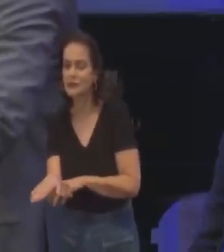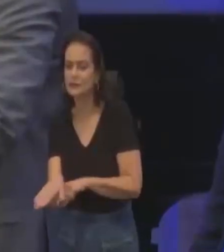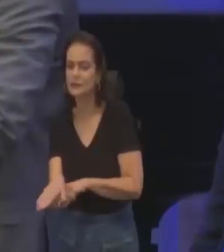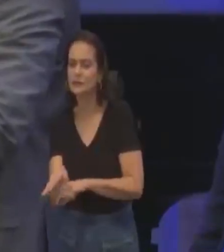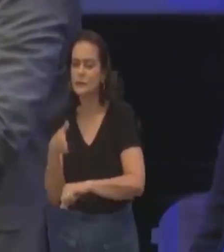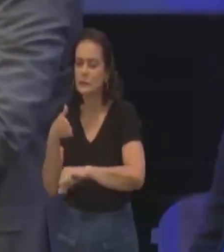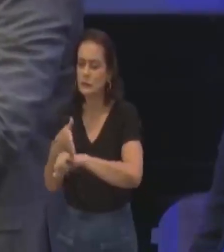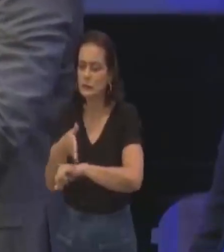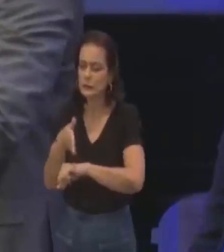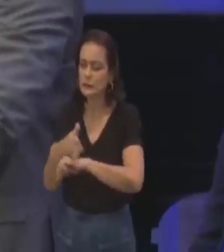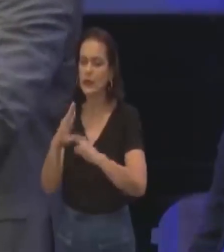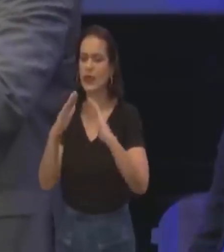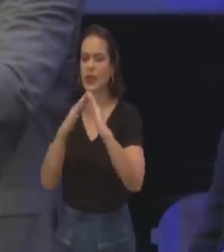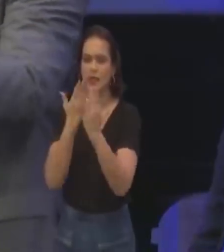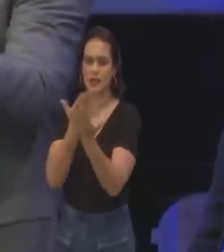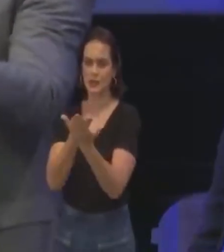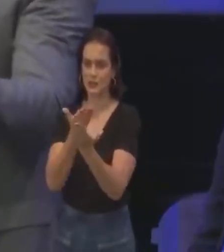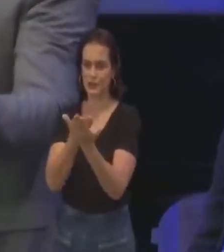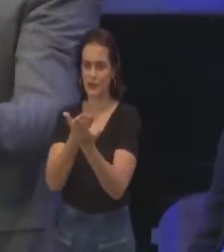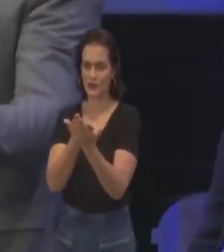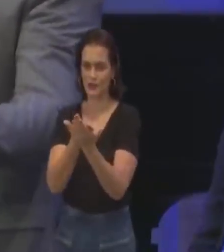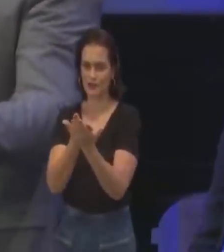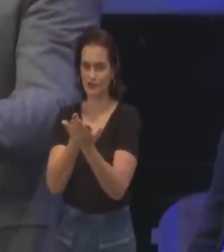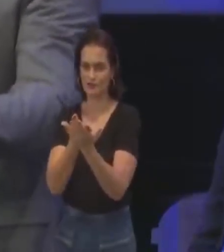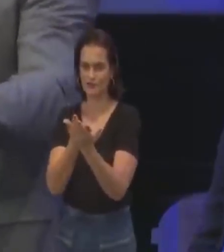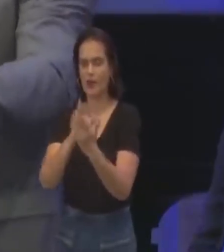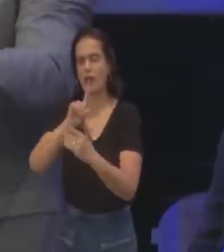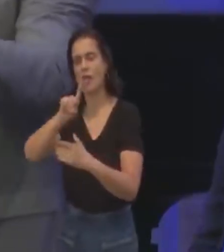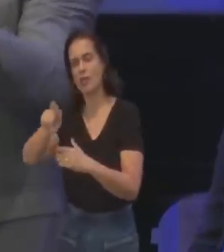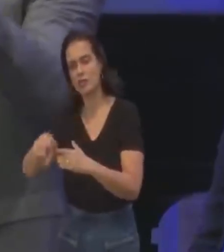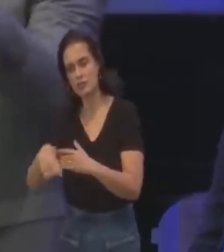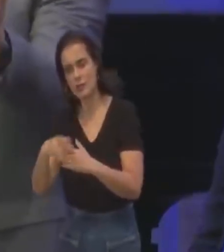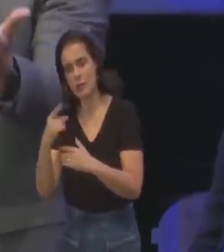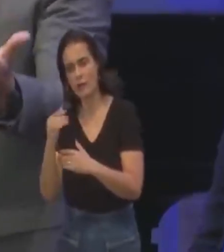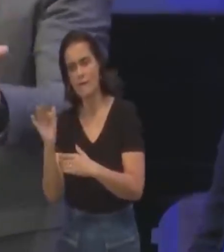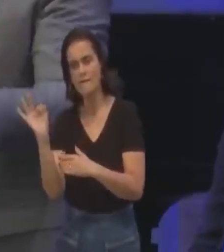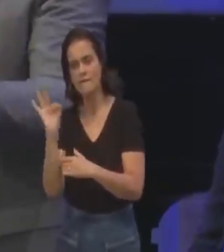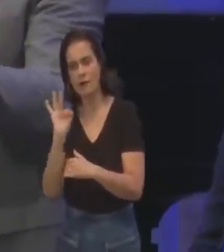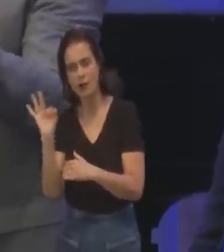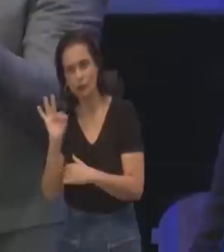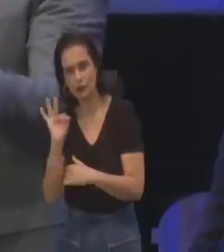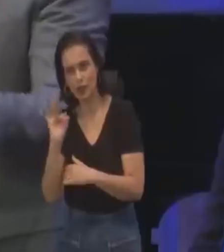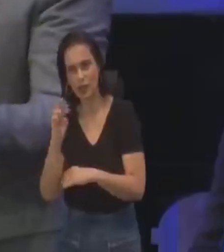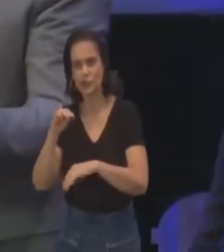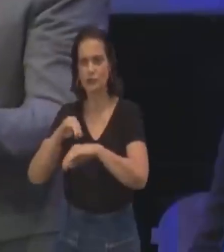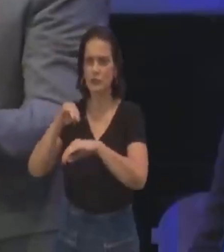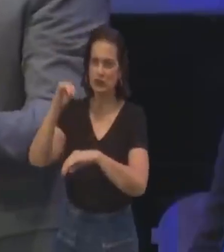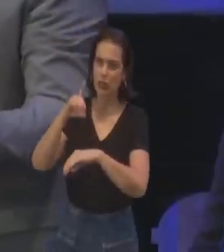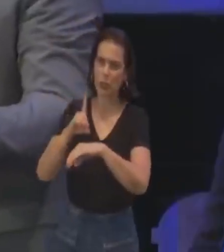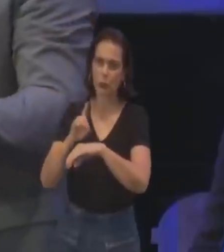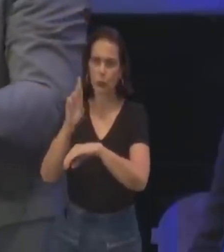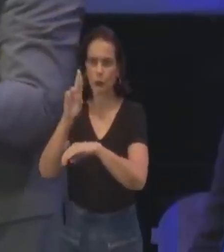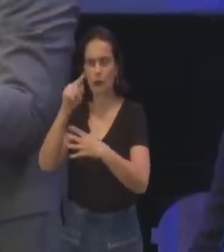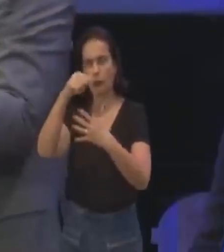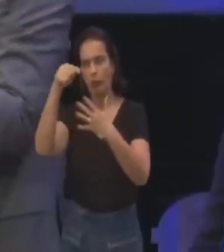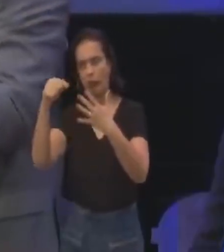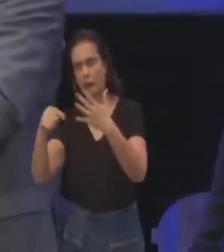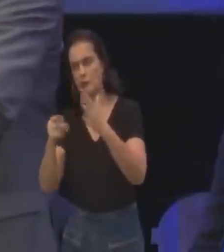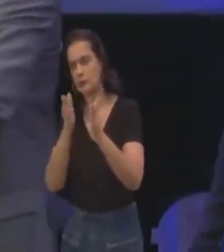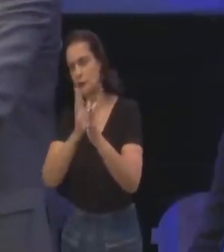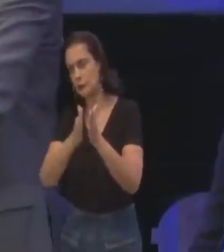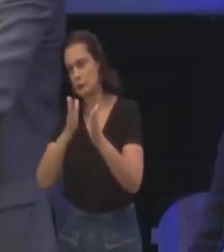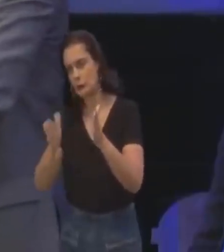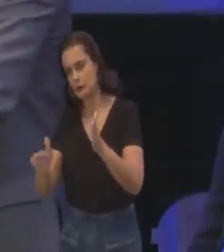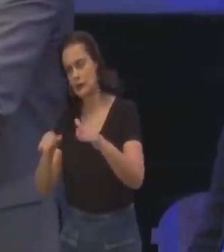frequentando a escola, depois uma faculdade e outros, o mestrado, o doutorado, num processo